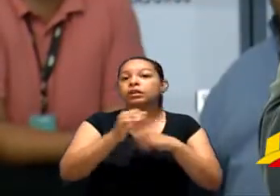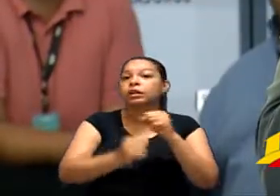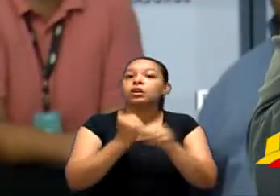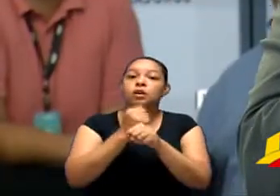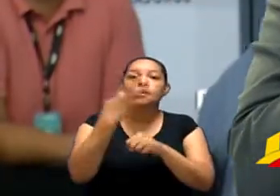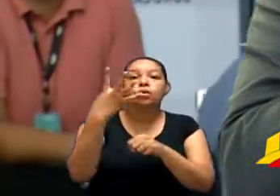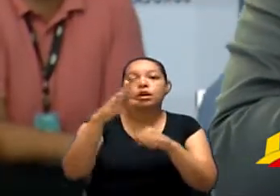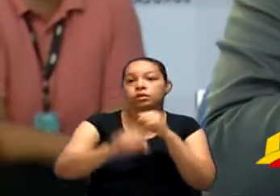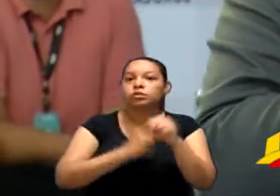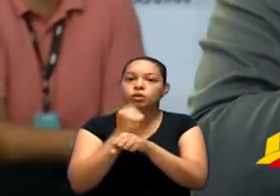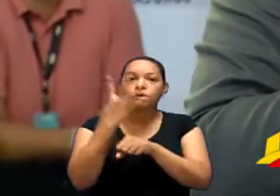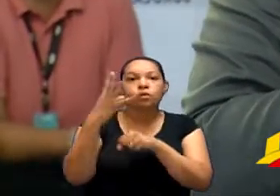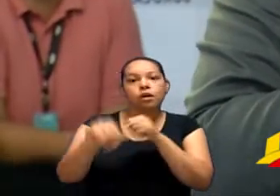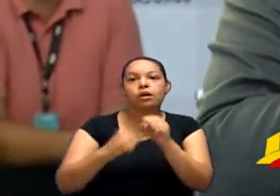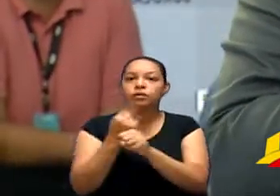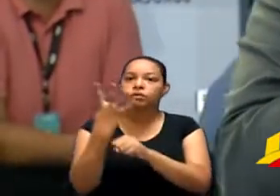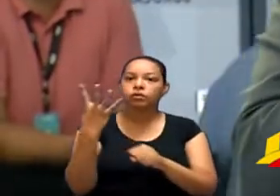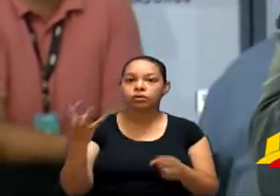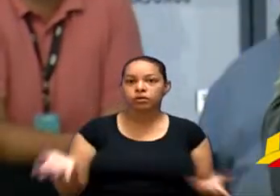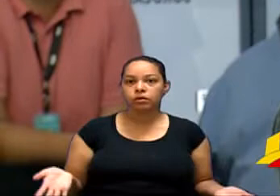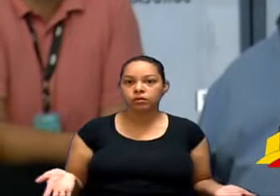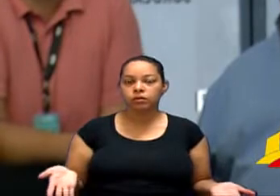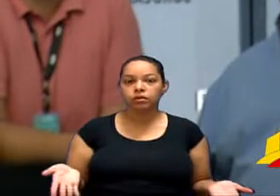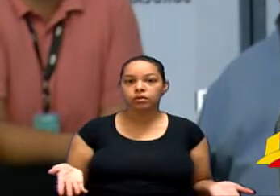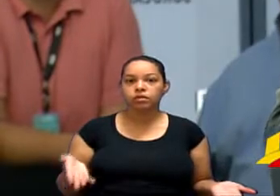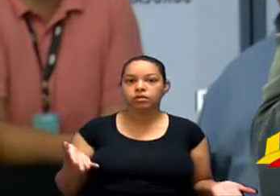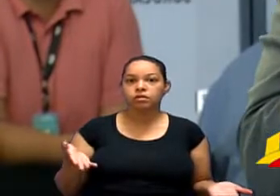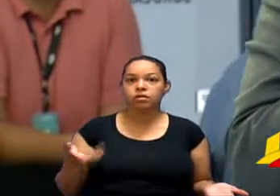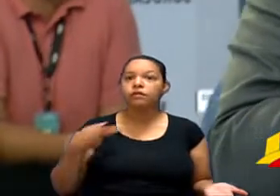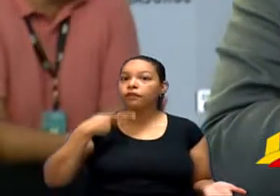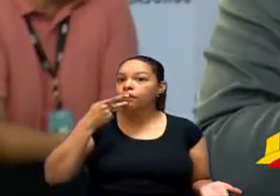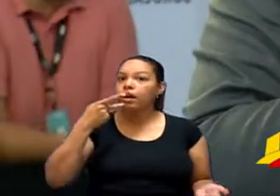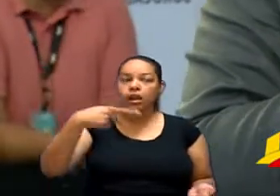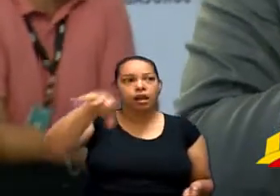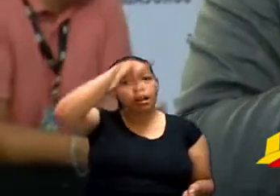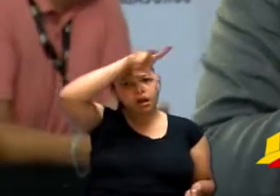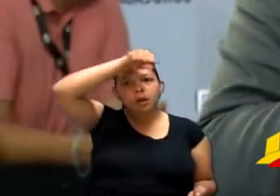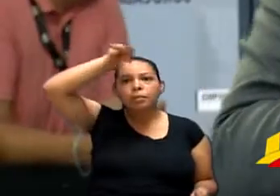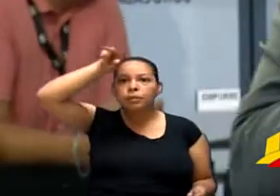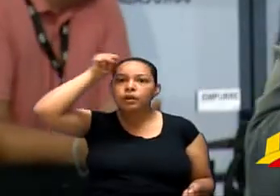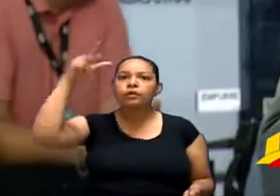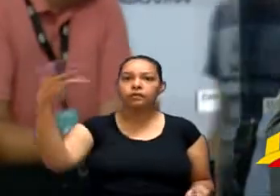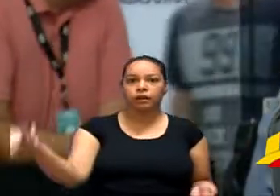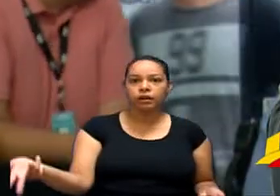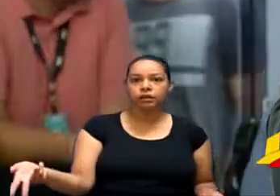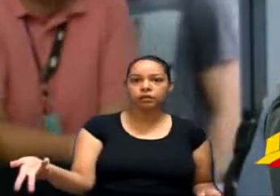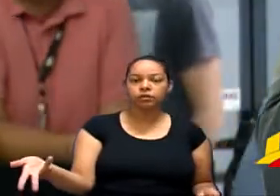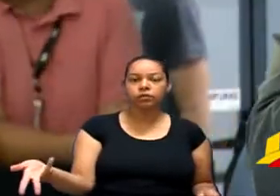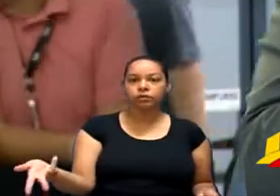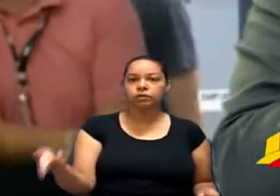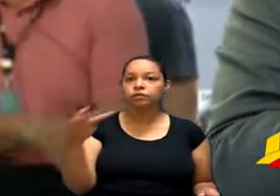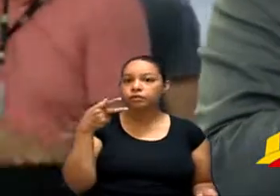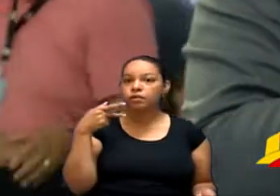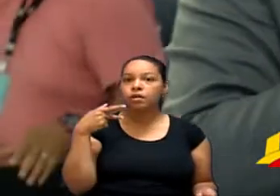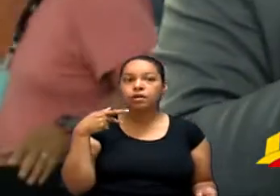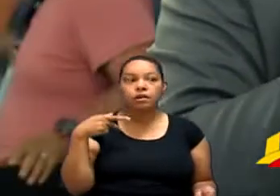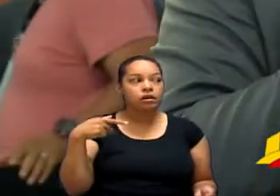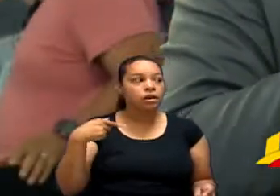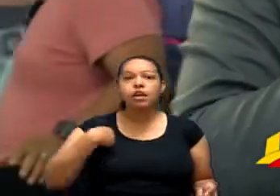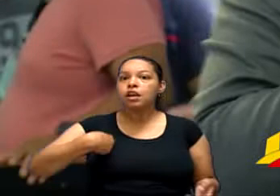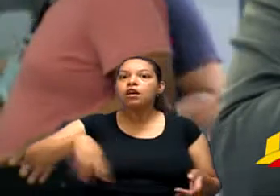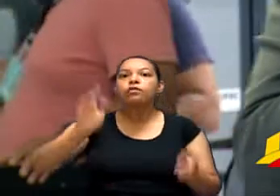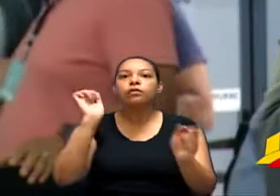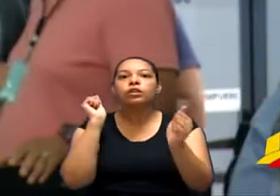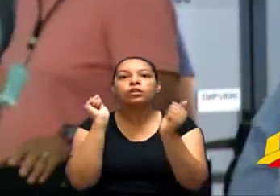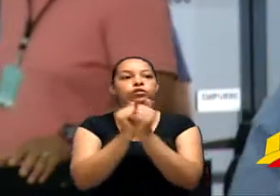vereador que eu quero que vá falar comigo eu quero sentir vocês lá perto pra gente ajudar porque vocês não pedem para vocês só que vão atender até o